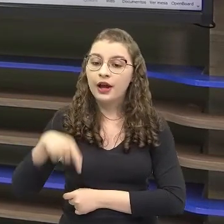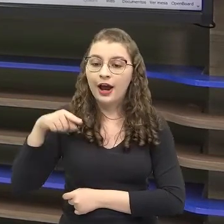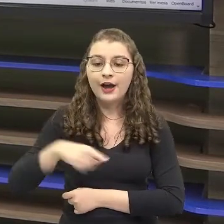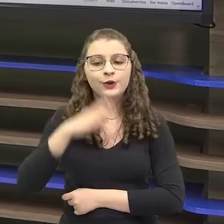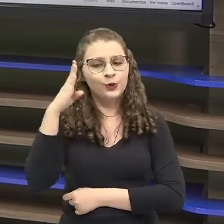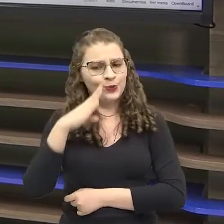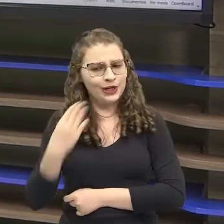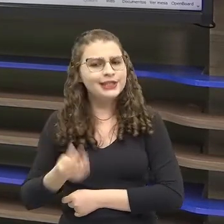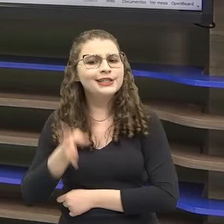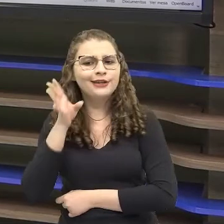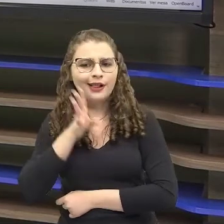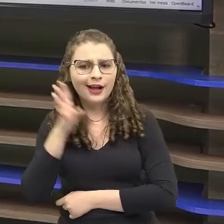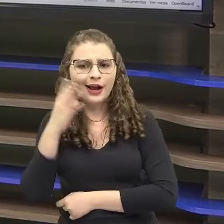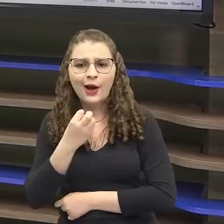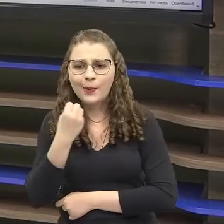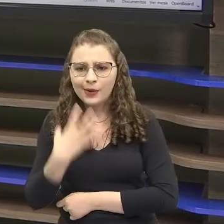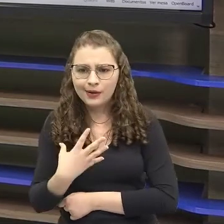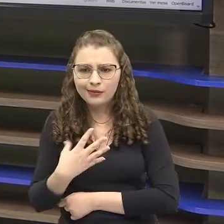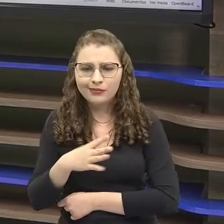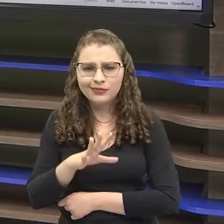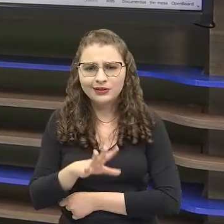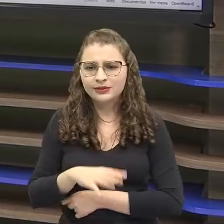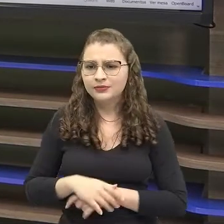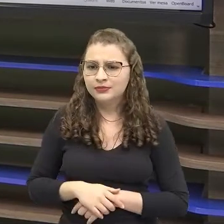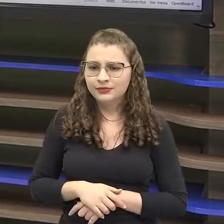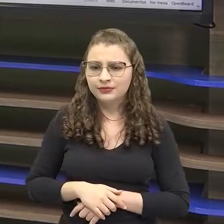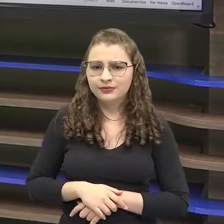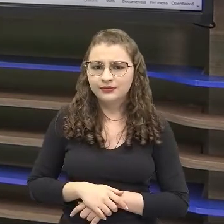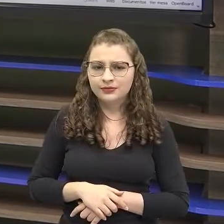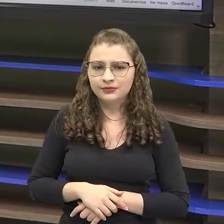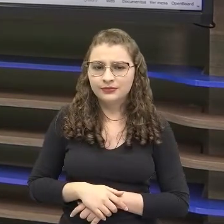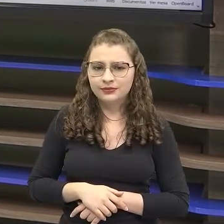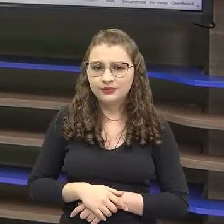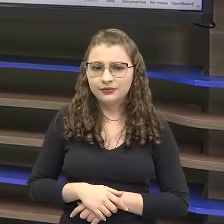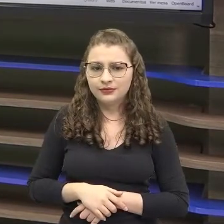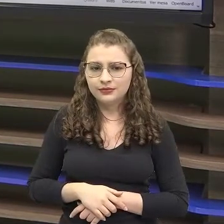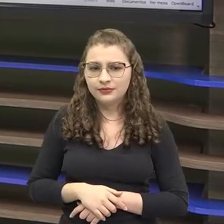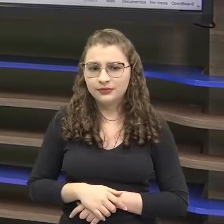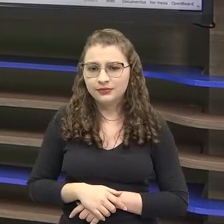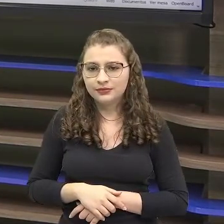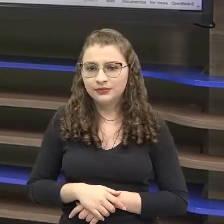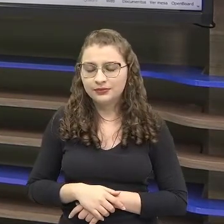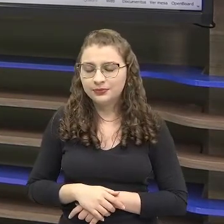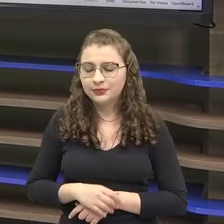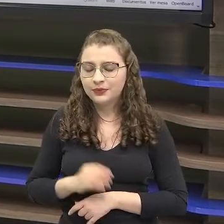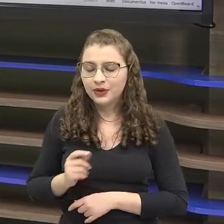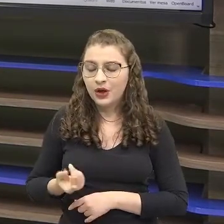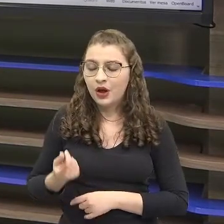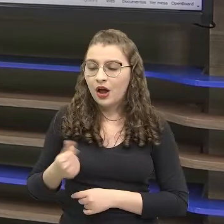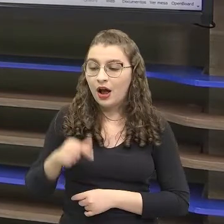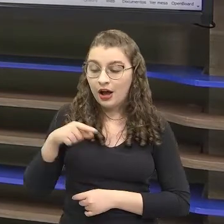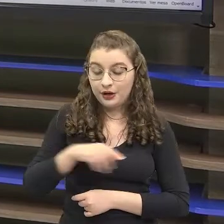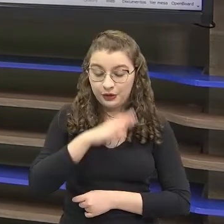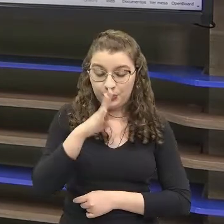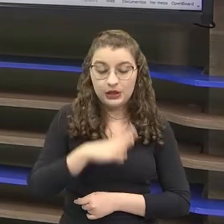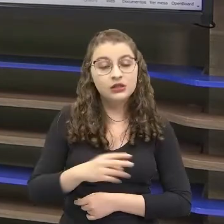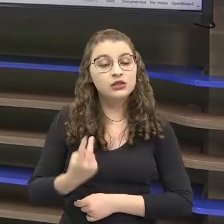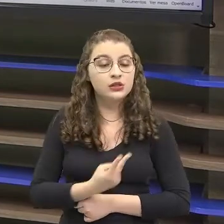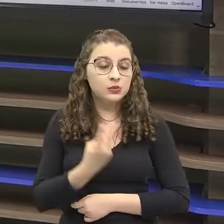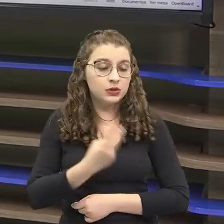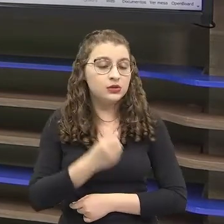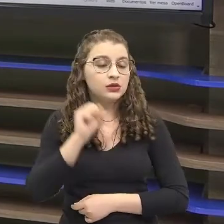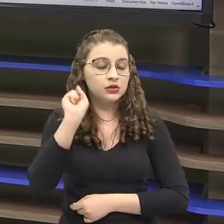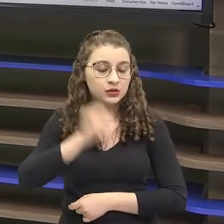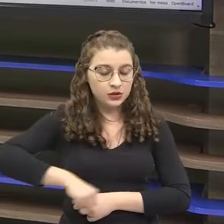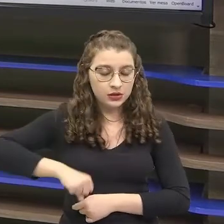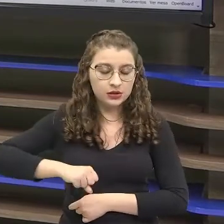nosso folclore, isso aí não importa, isso é lixo, né? Eles já vieram e dizer, não, não é assim, não. A nossa arte é importante e vamos